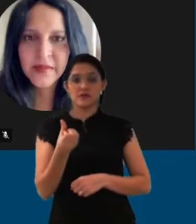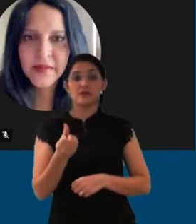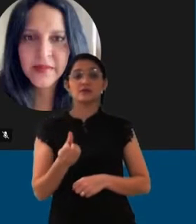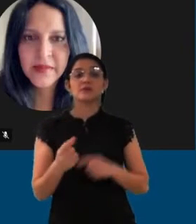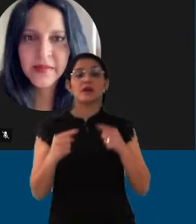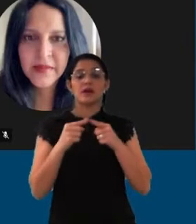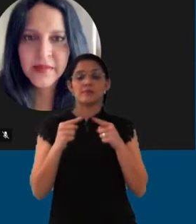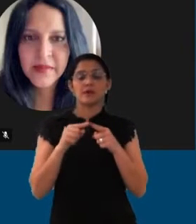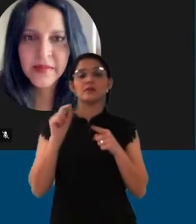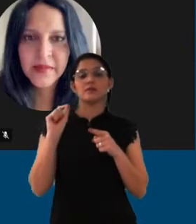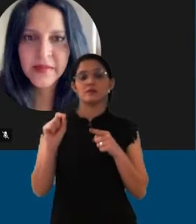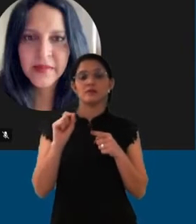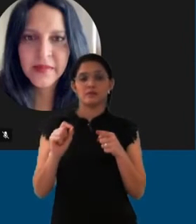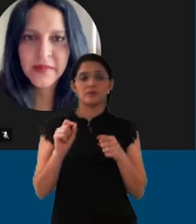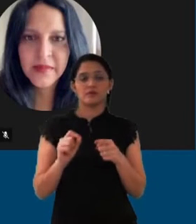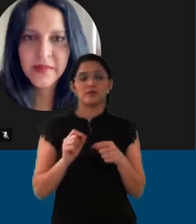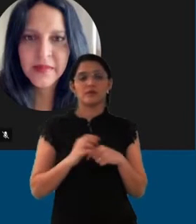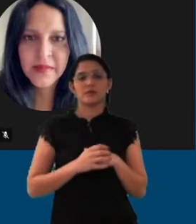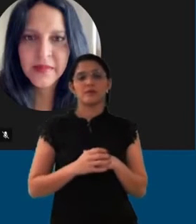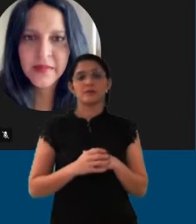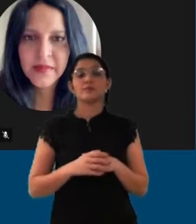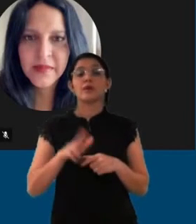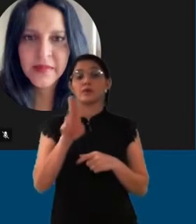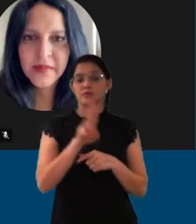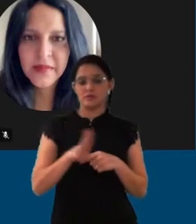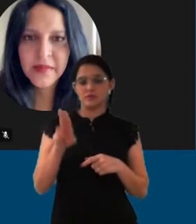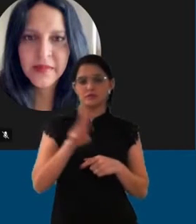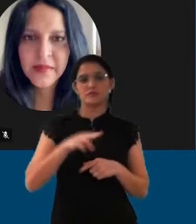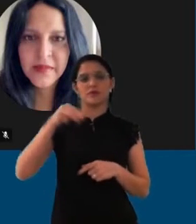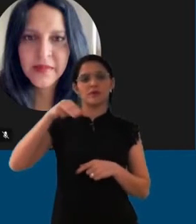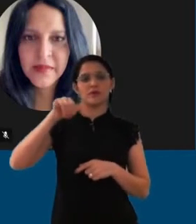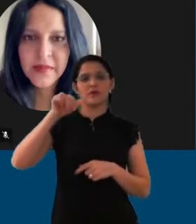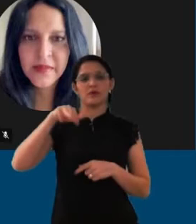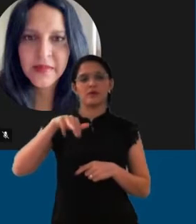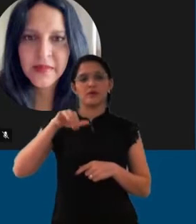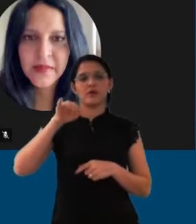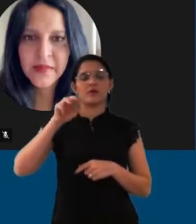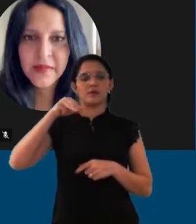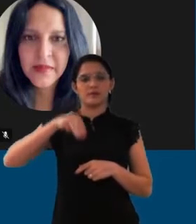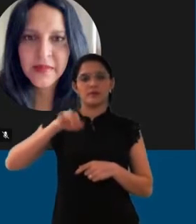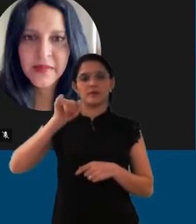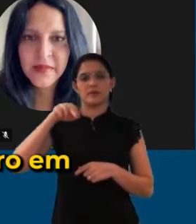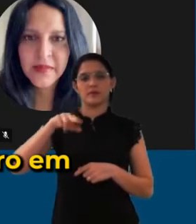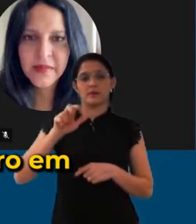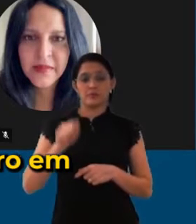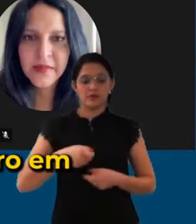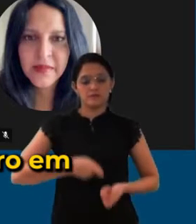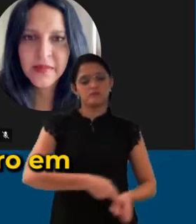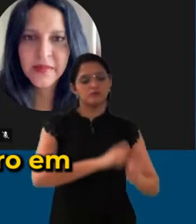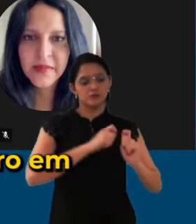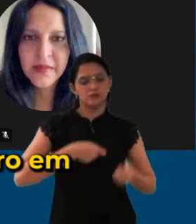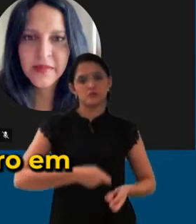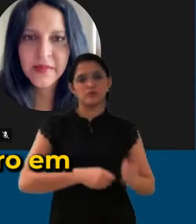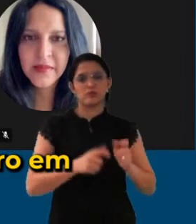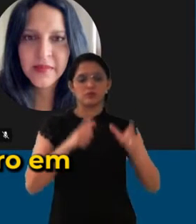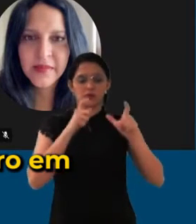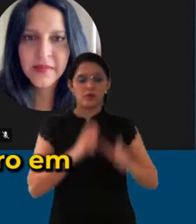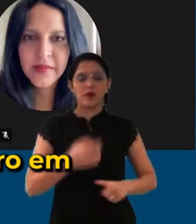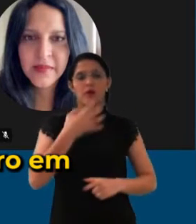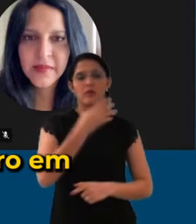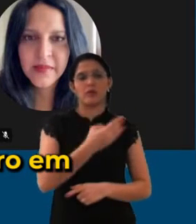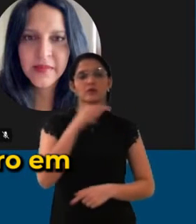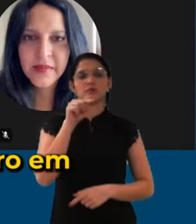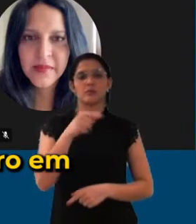área efetivamente utilizada para extração mineral, né? Então, assim, não sei se eu